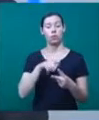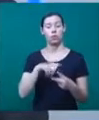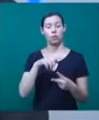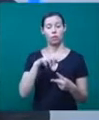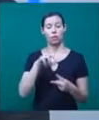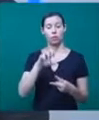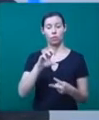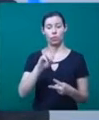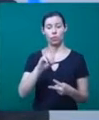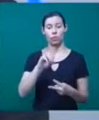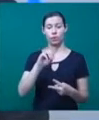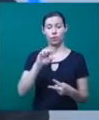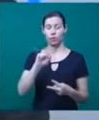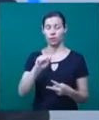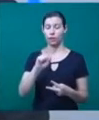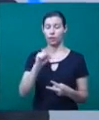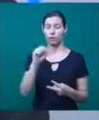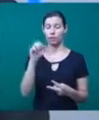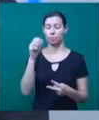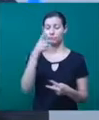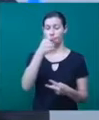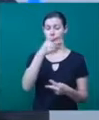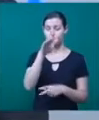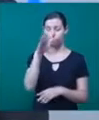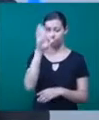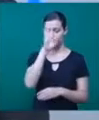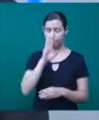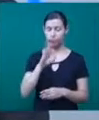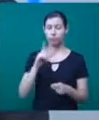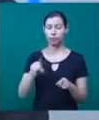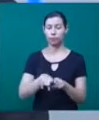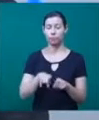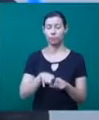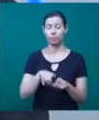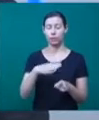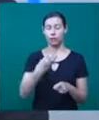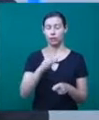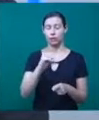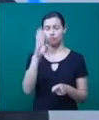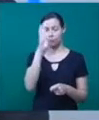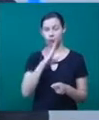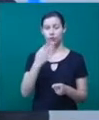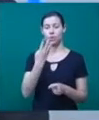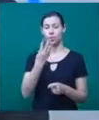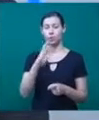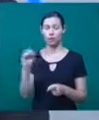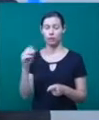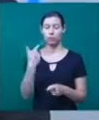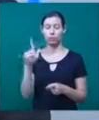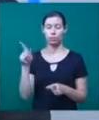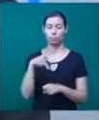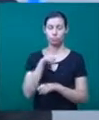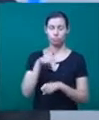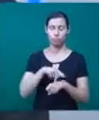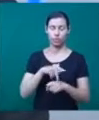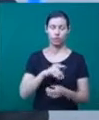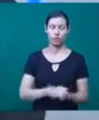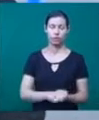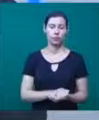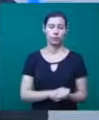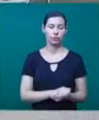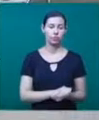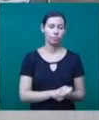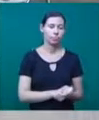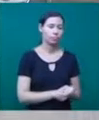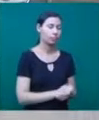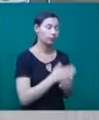um certeza. Momento muito importante para se discutir a segurança alimentar e a viabilidade da produção de alimentos na pequena, média e grande